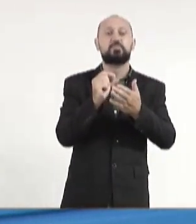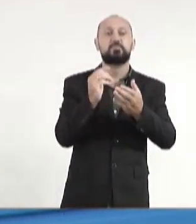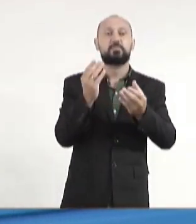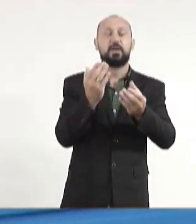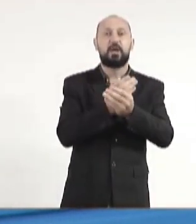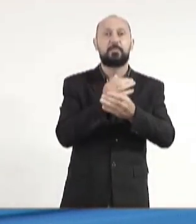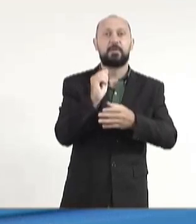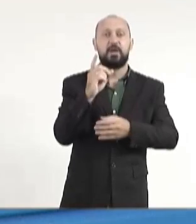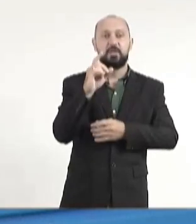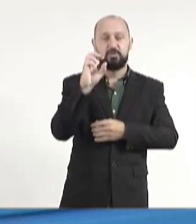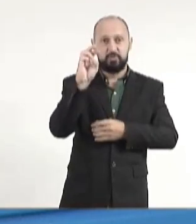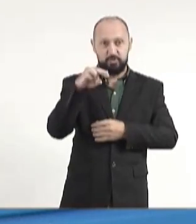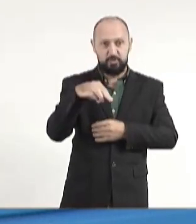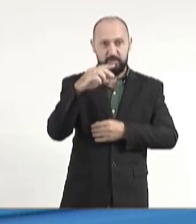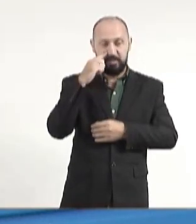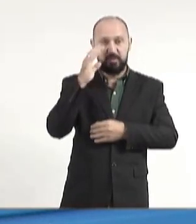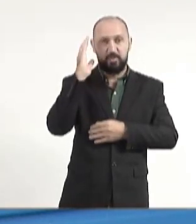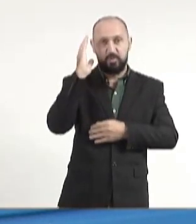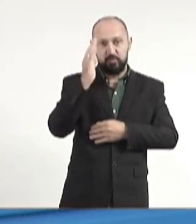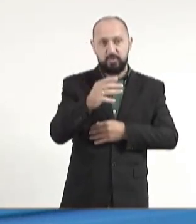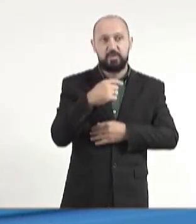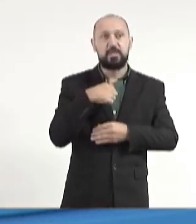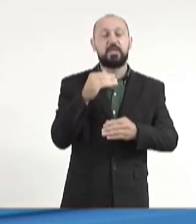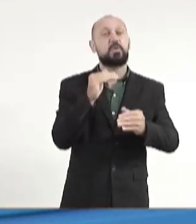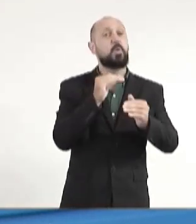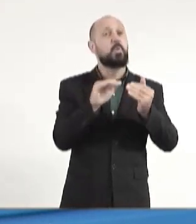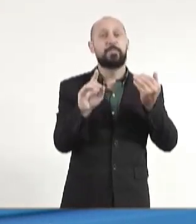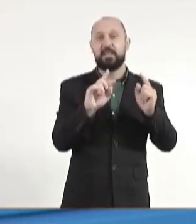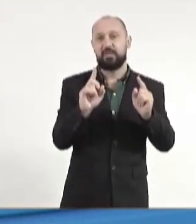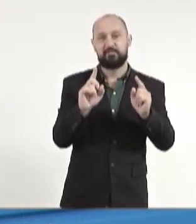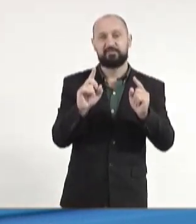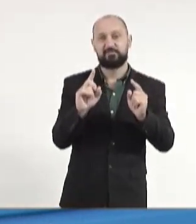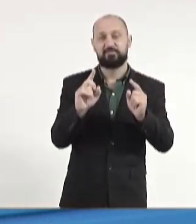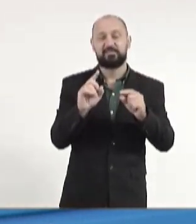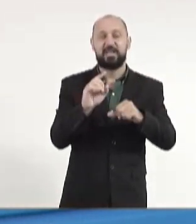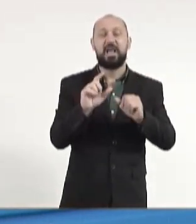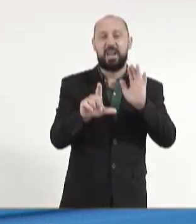Sobre um projeto de lei de minha autoria, projeto